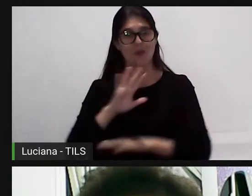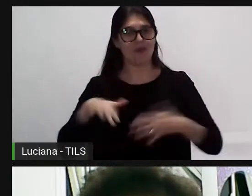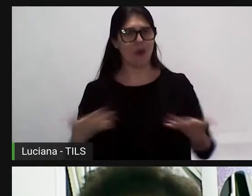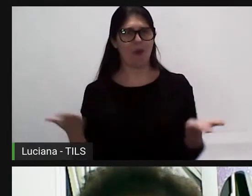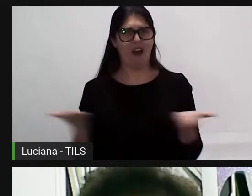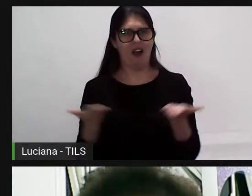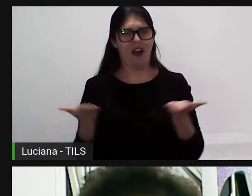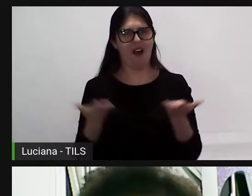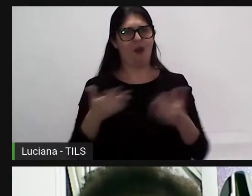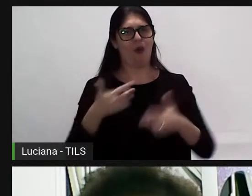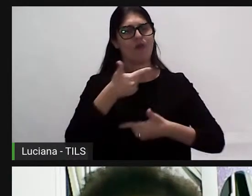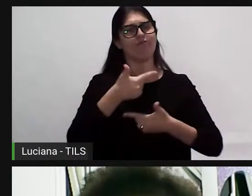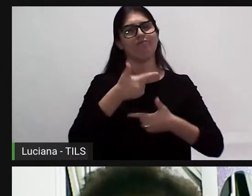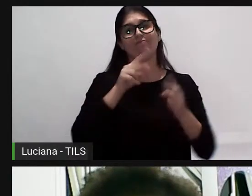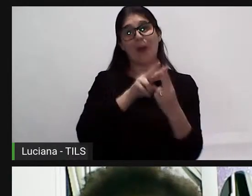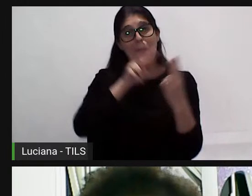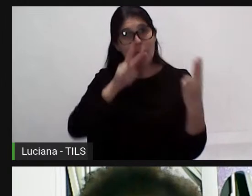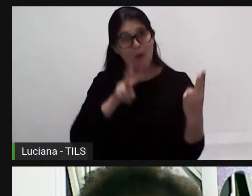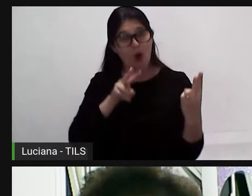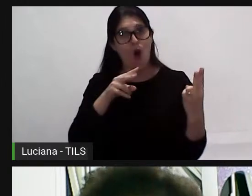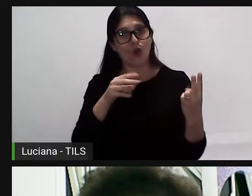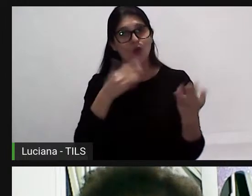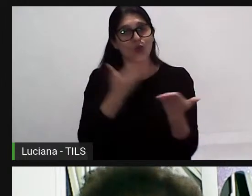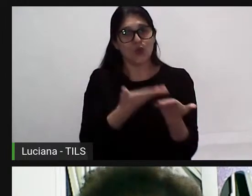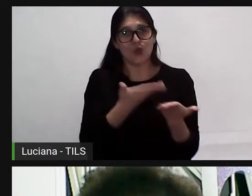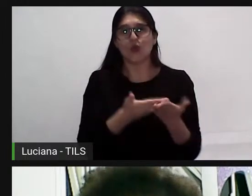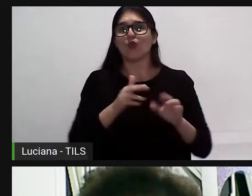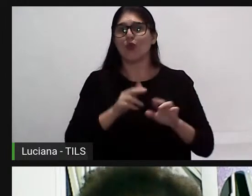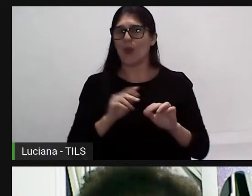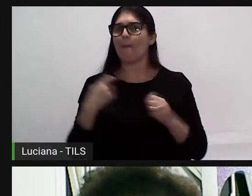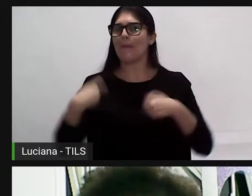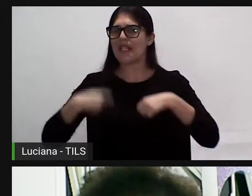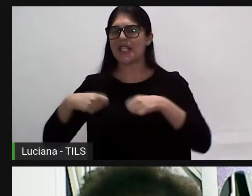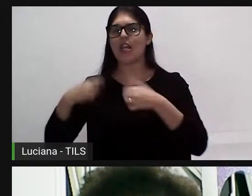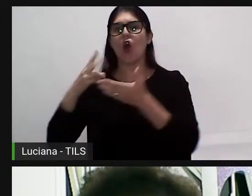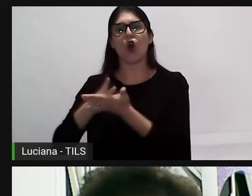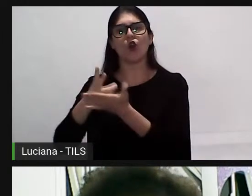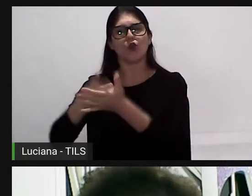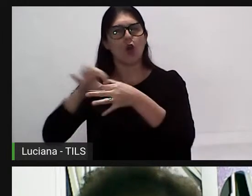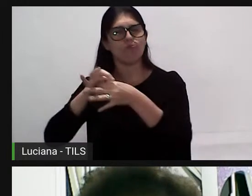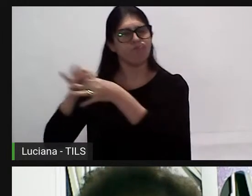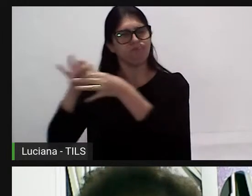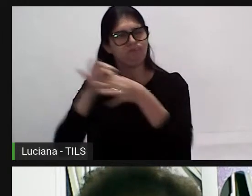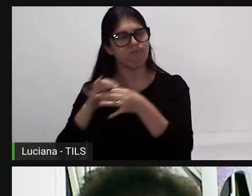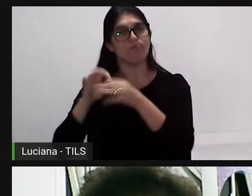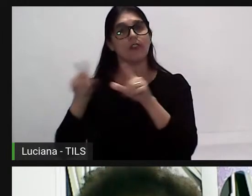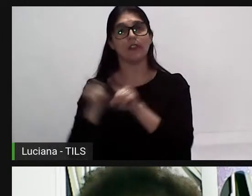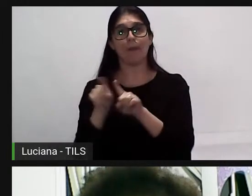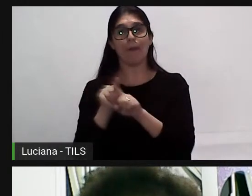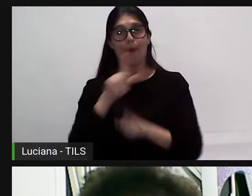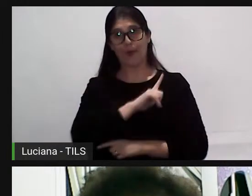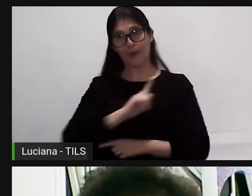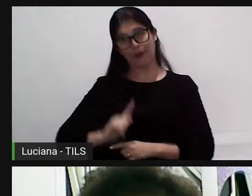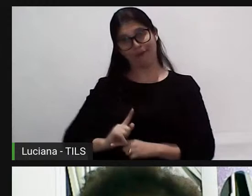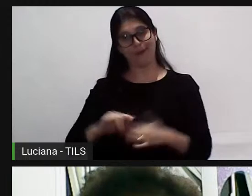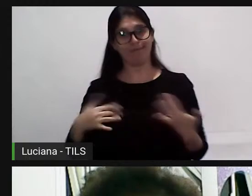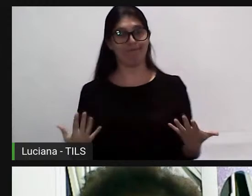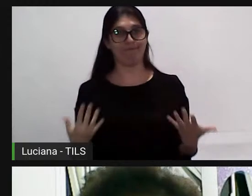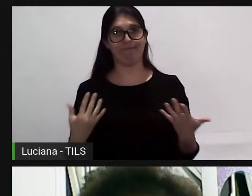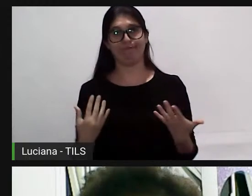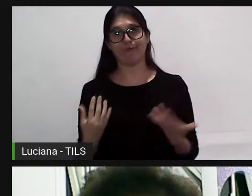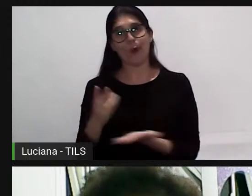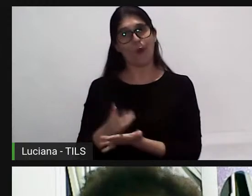diferente. A nossa união e a nossa luta continuam. Enquanto nosso desgoverno segue sua agenda